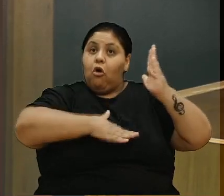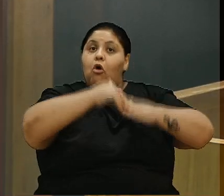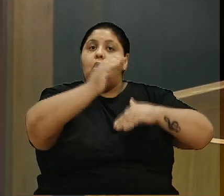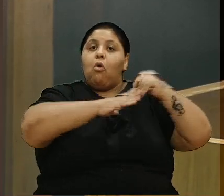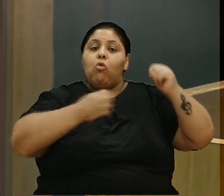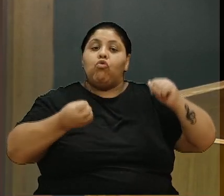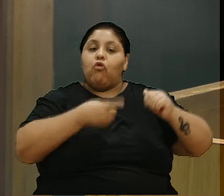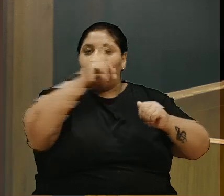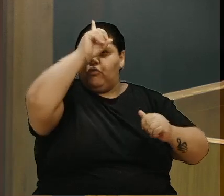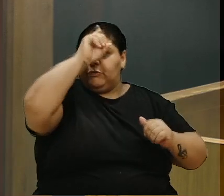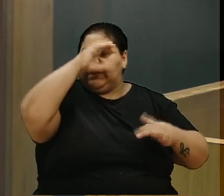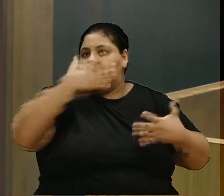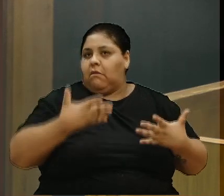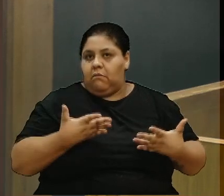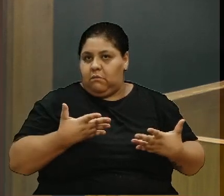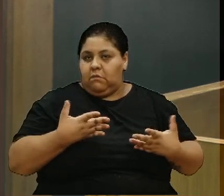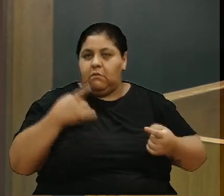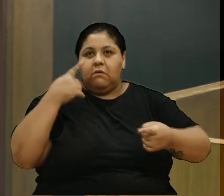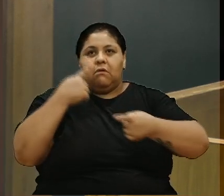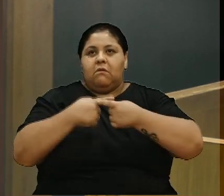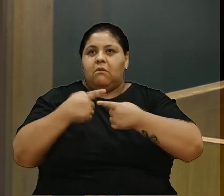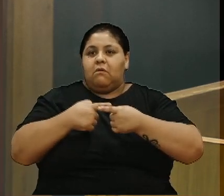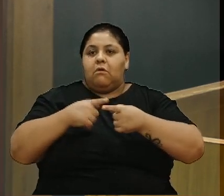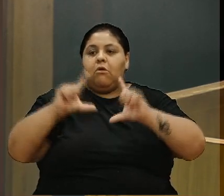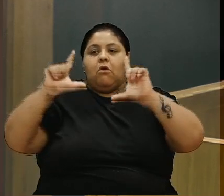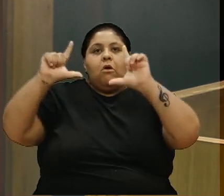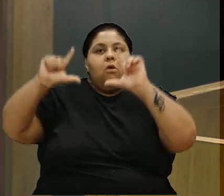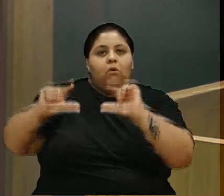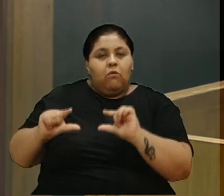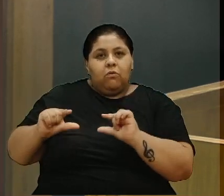novo hospital? Por que a gente não reduz